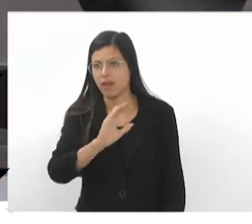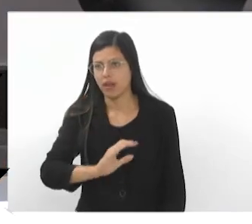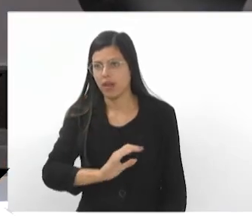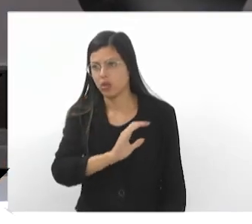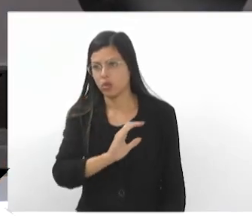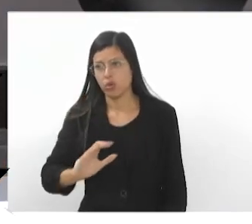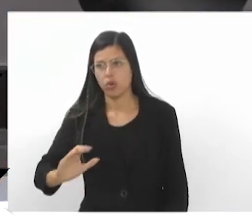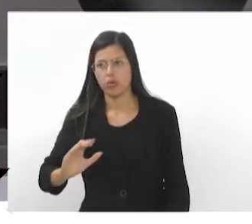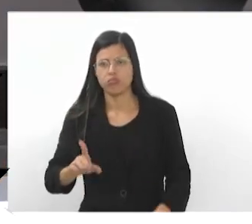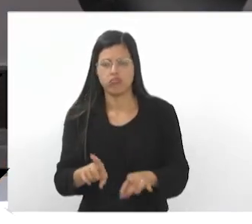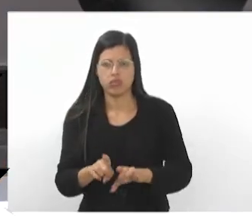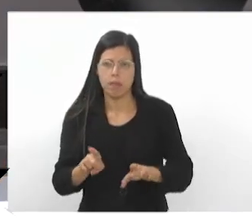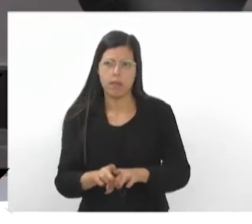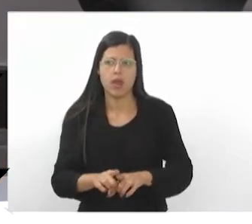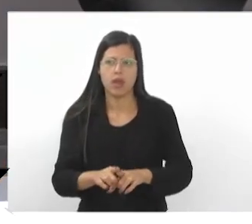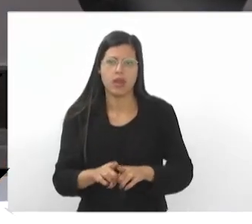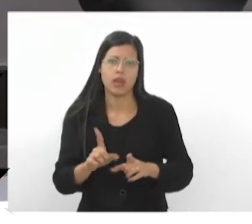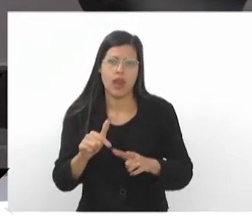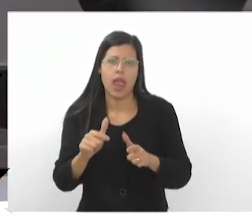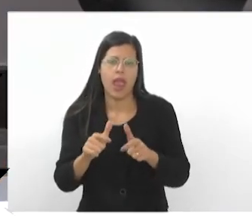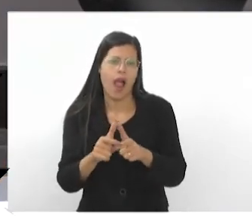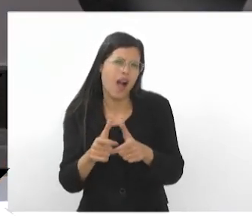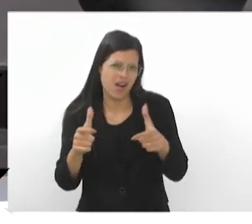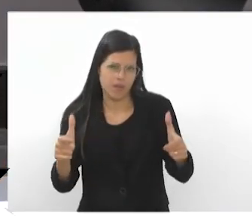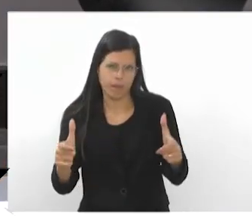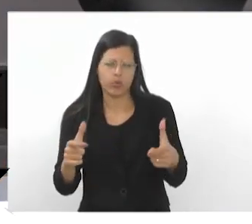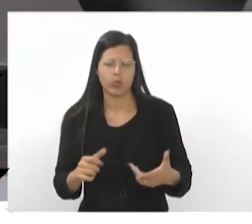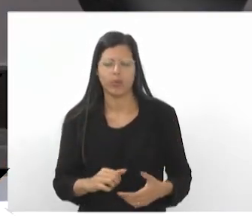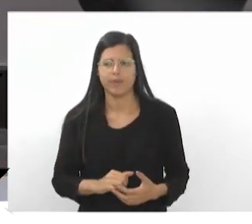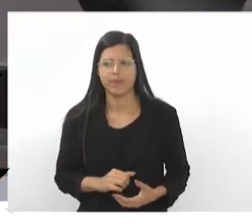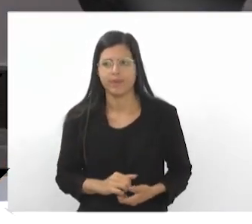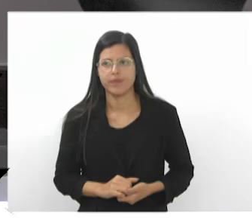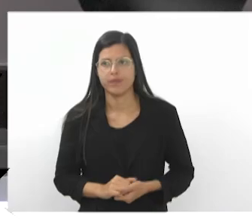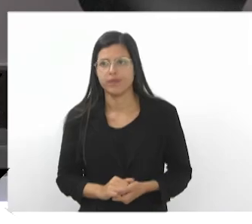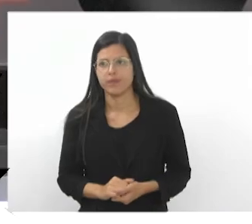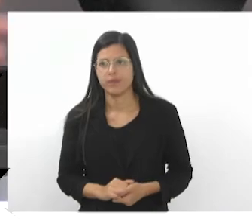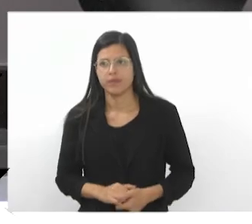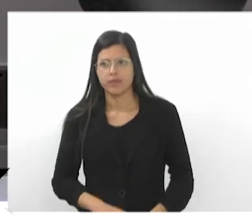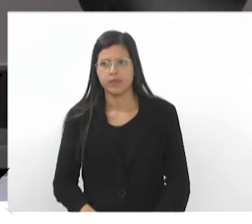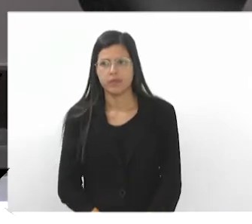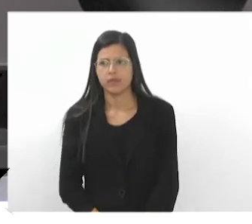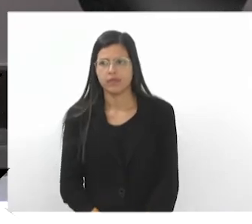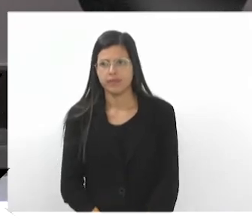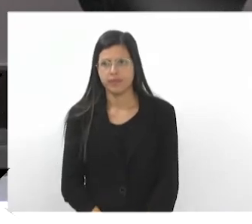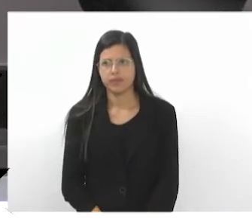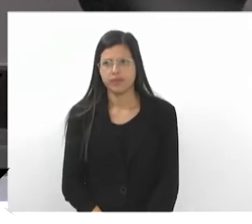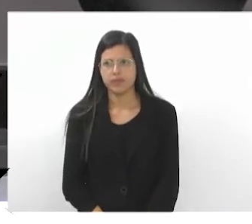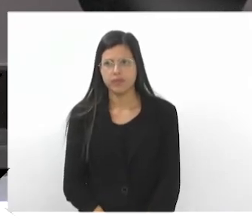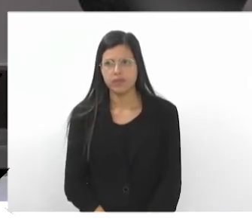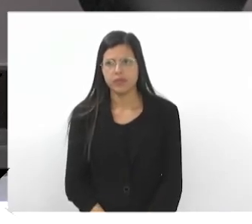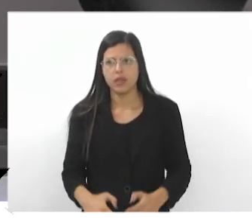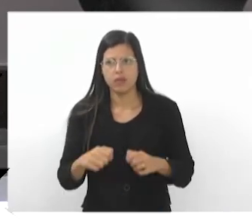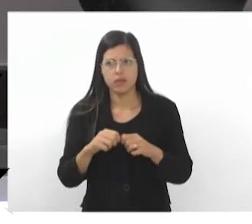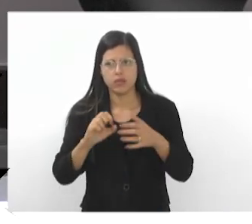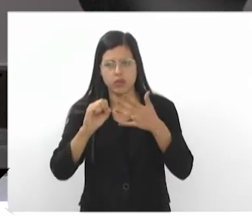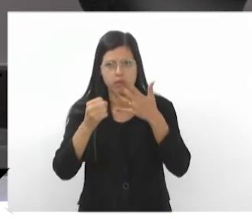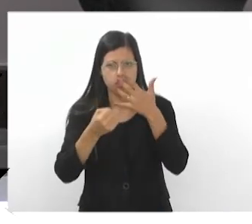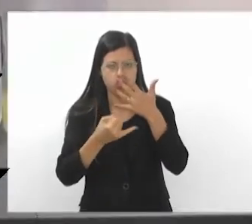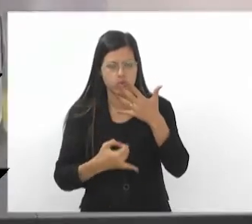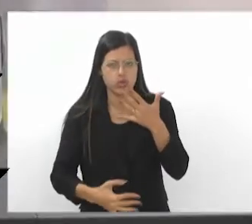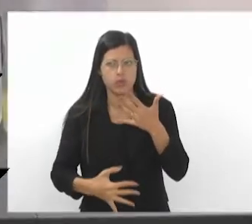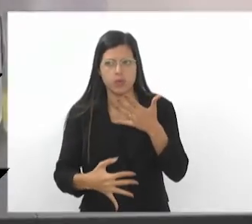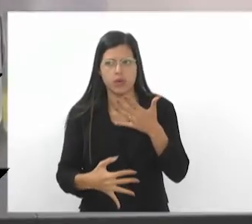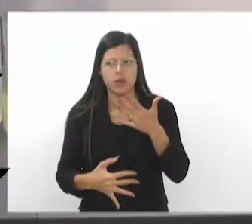muito popularmente genérico. Mas, enfim... eu só vou fazer aqui uma justificativa do parecer, não foi